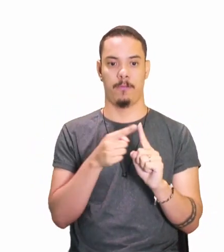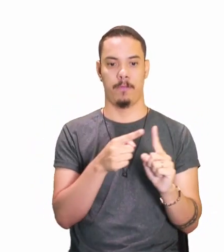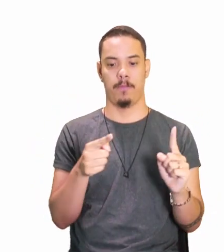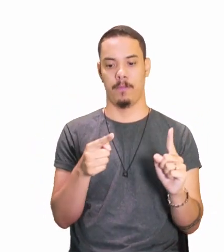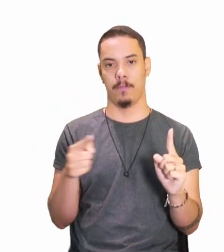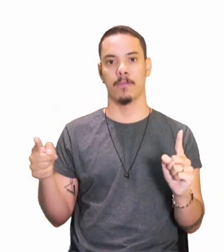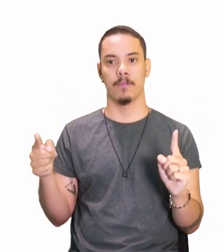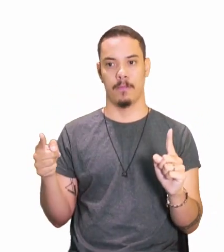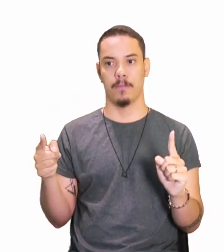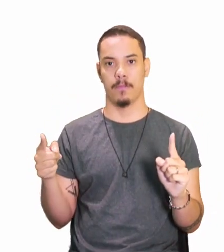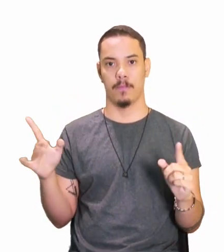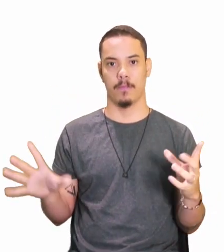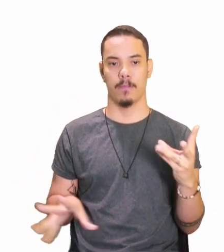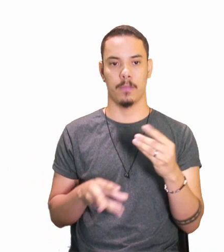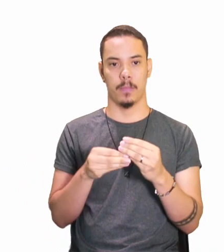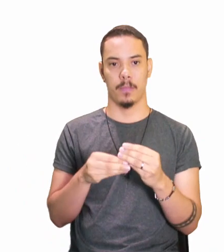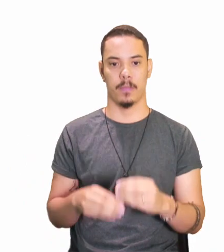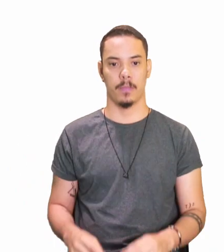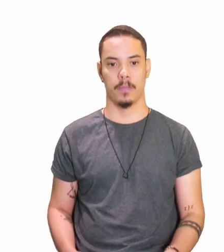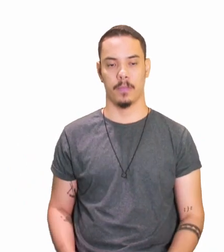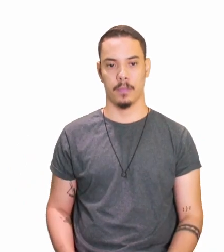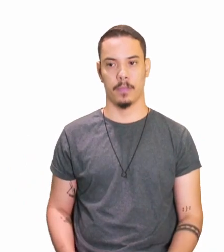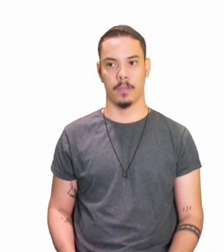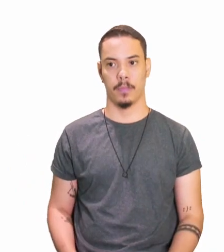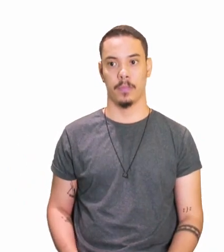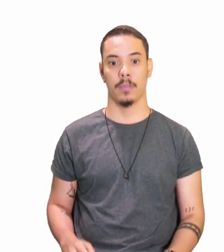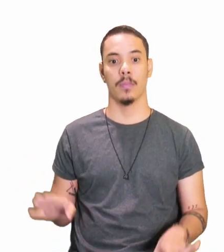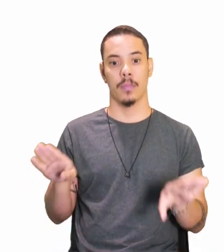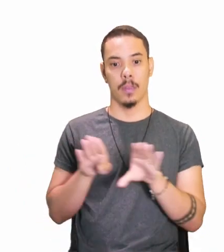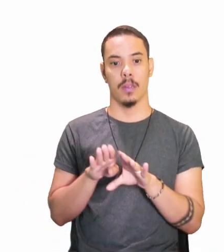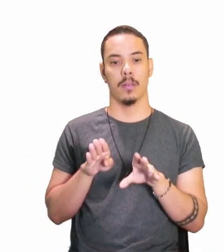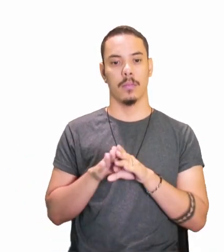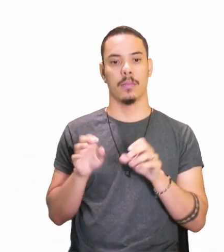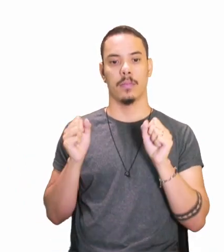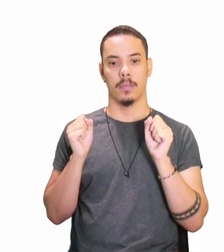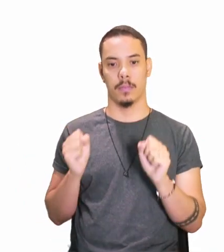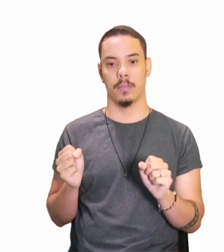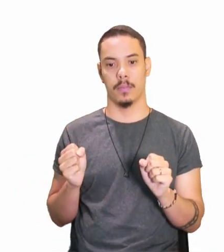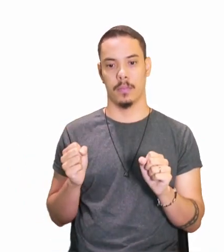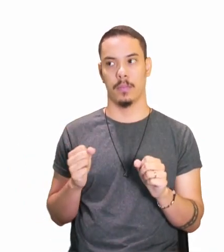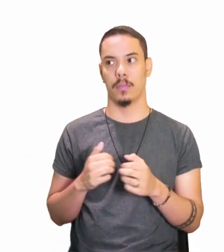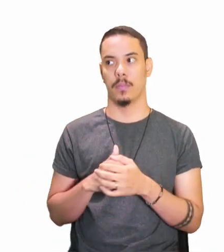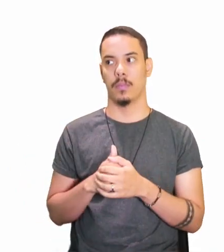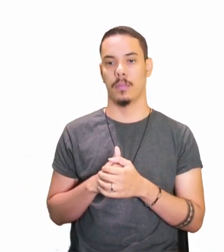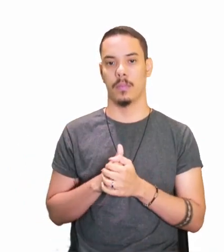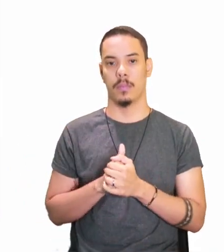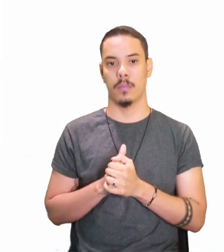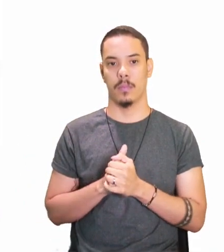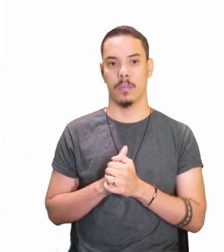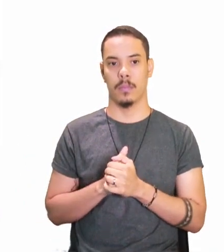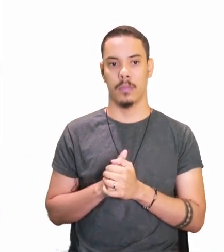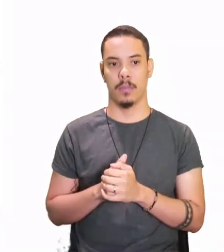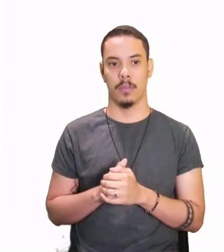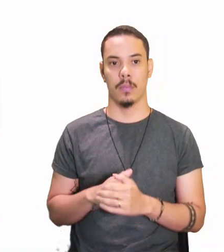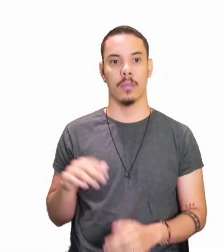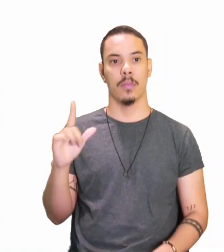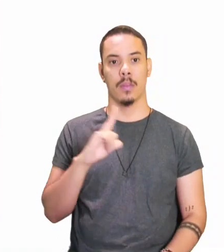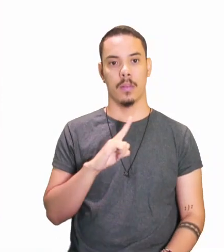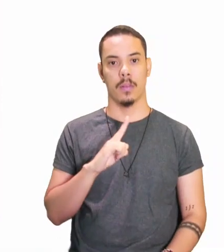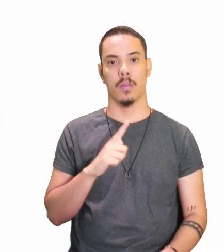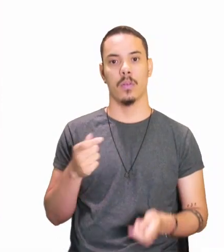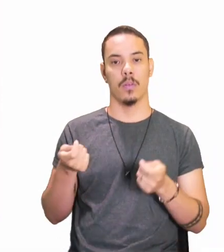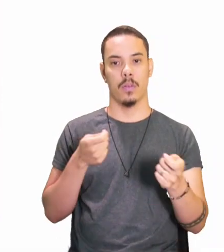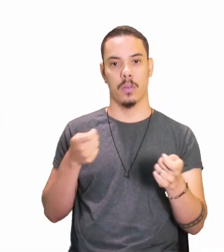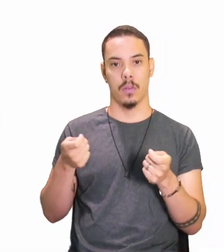período composto, tá bom? E esse período, ele pode ser classificado como período por coordenação